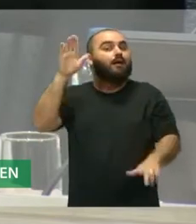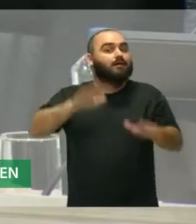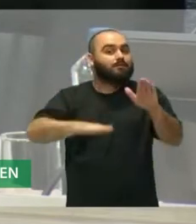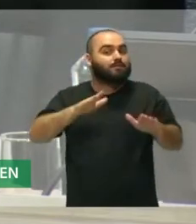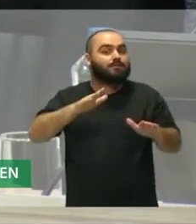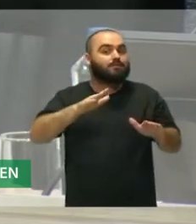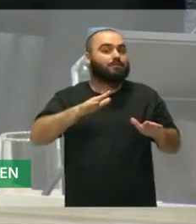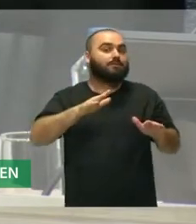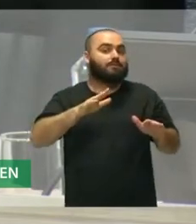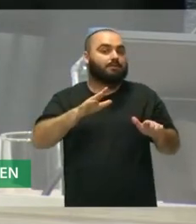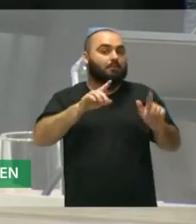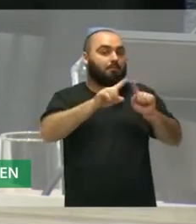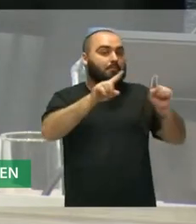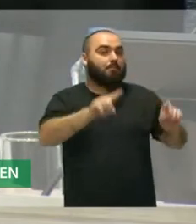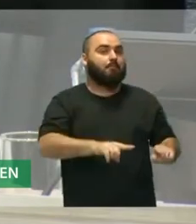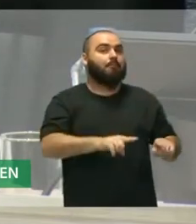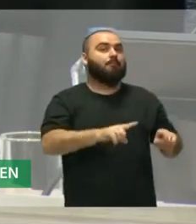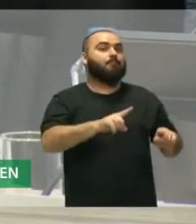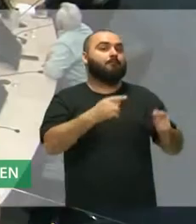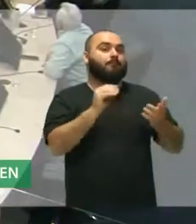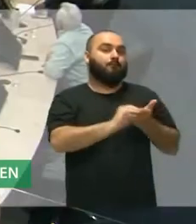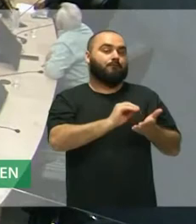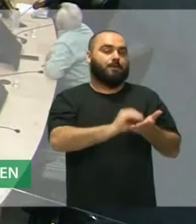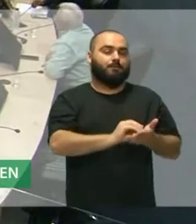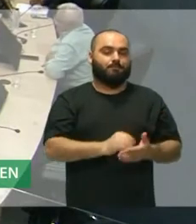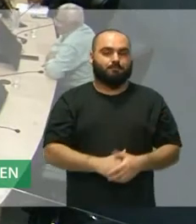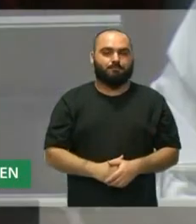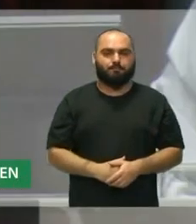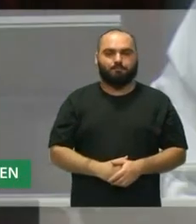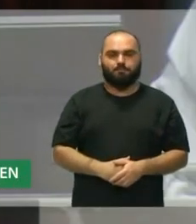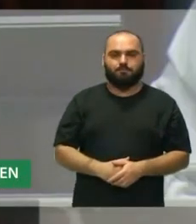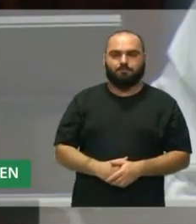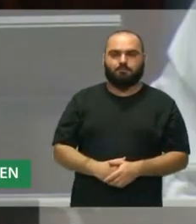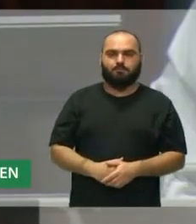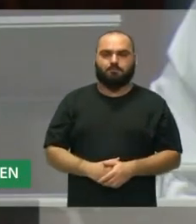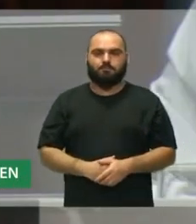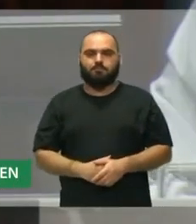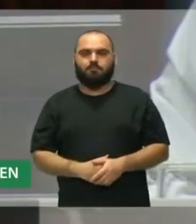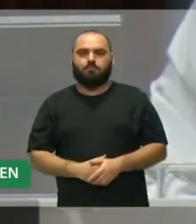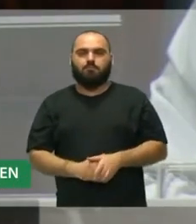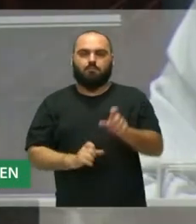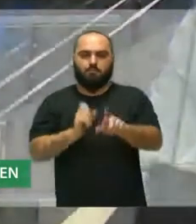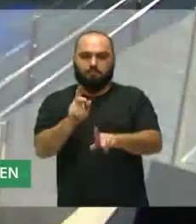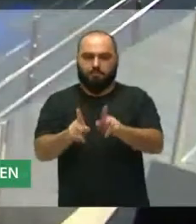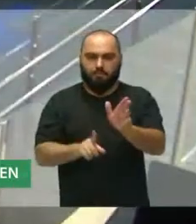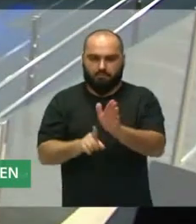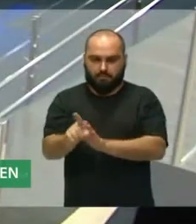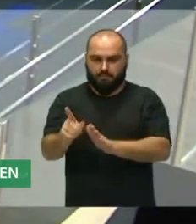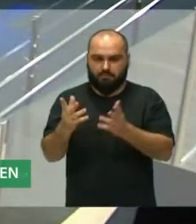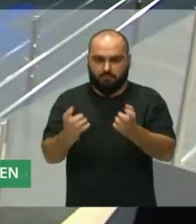operação é que fica deficitária. Né? Temos pergunta do público presente, por gentileza.